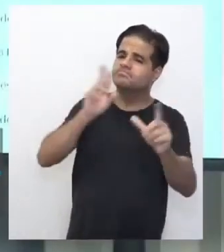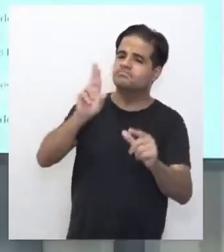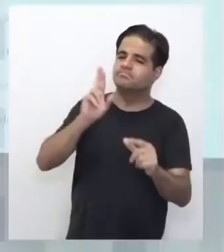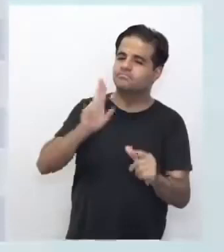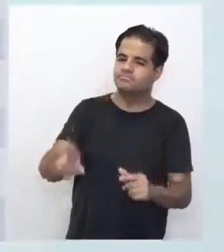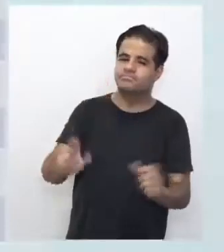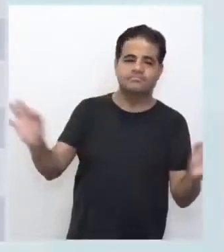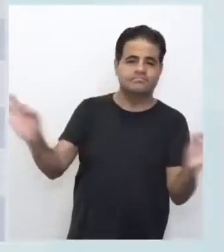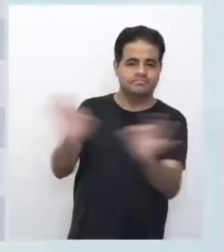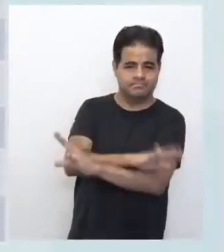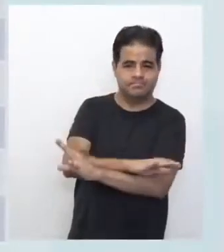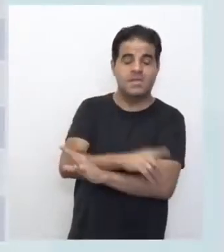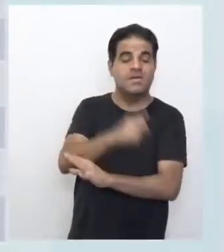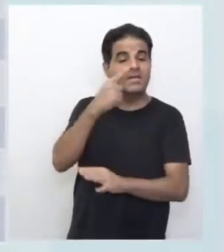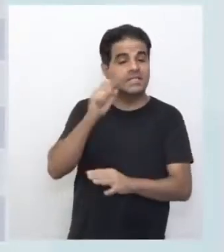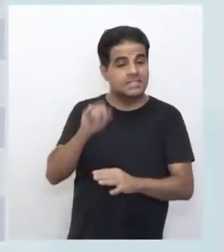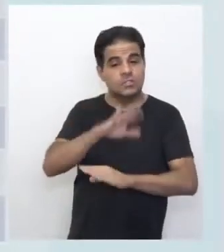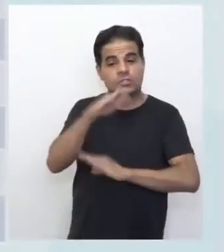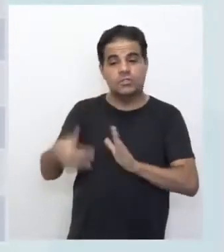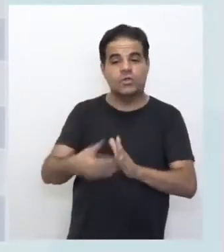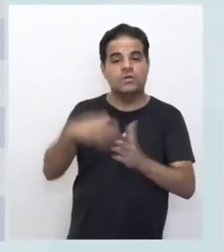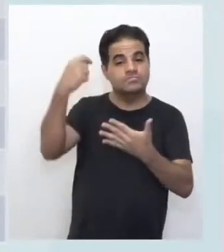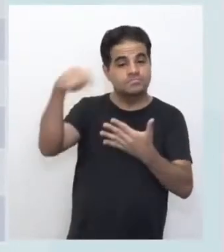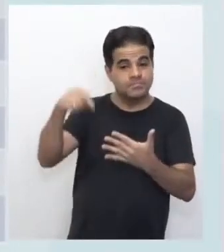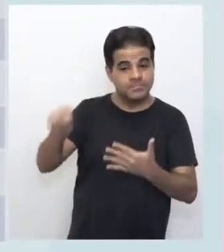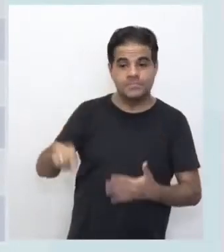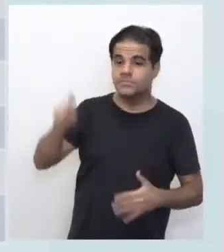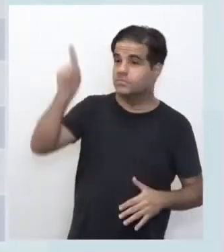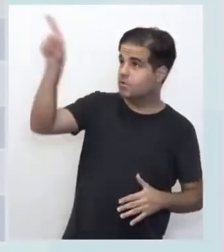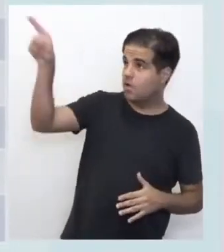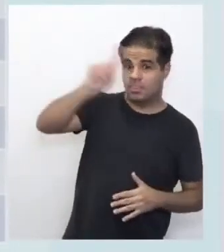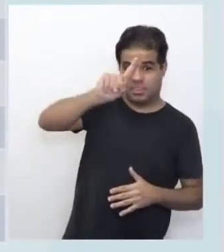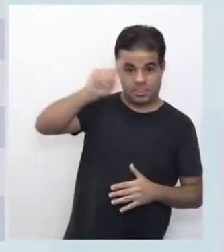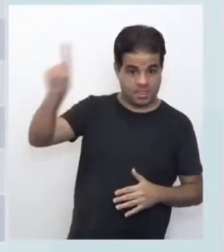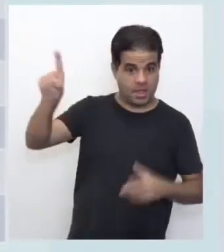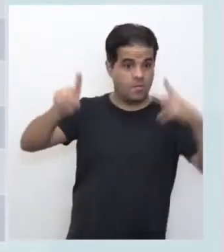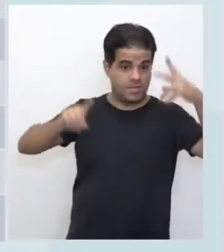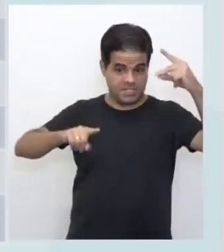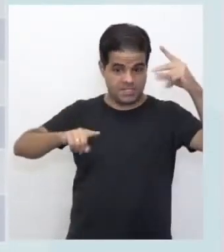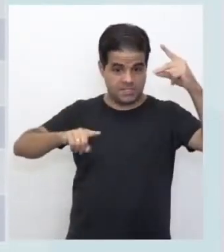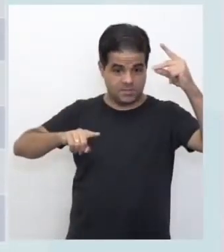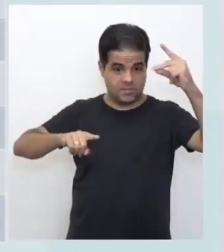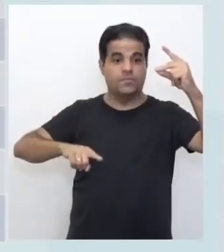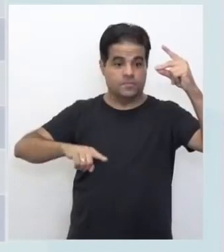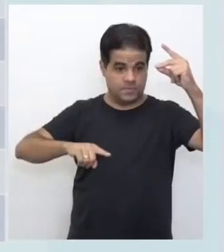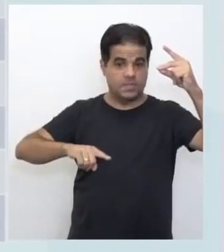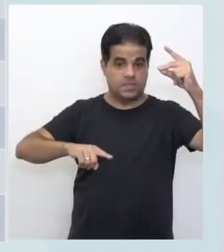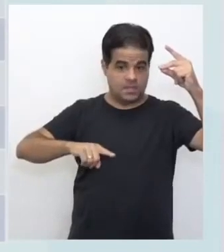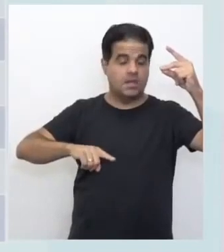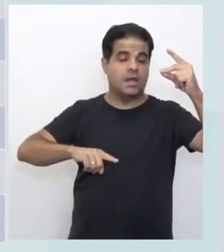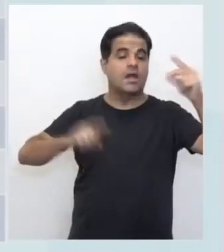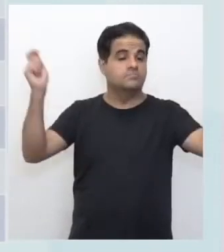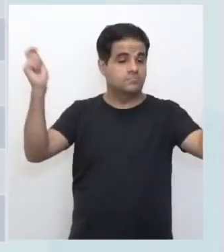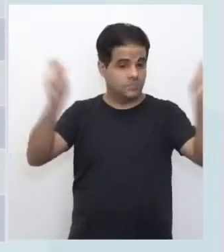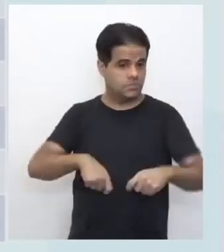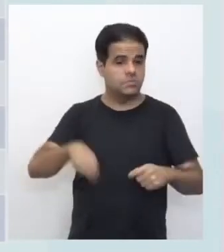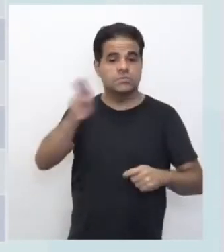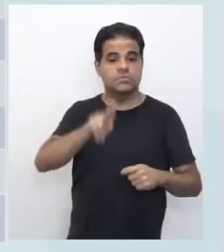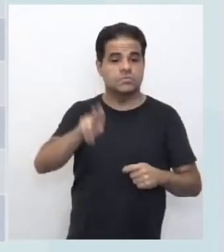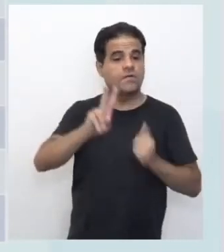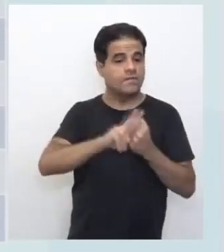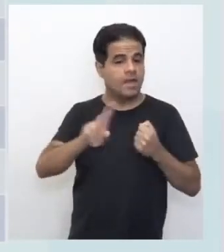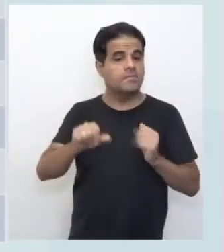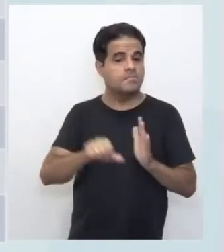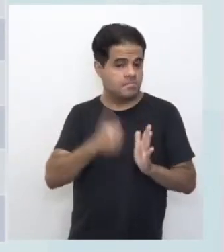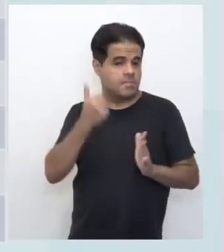ver se todos acertaram. Ó, teve ali o não para a segunda, dizendo que é possível apenas utilizar verbos